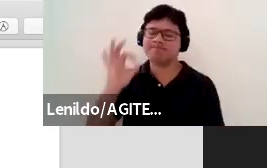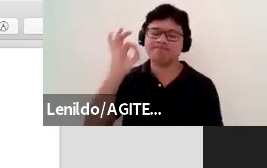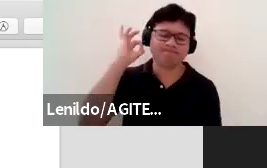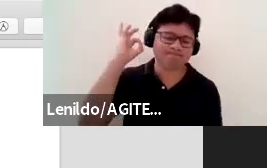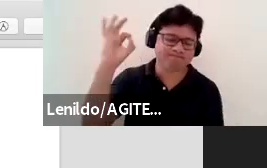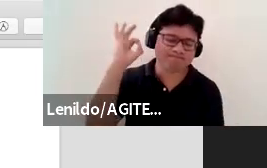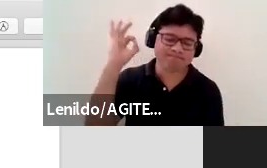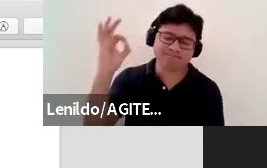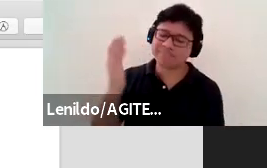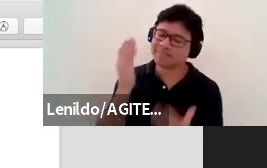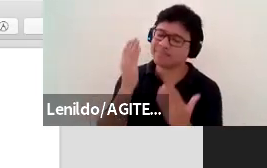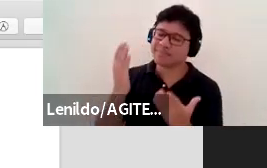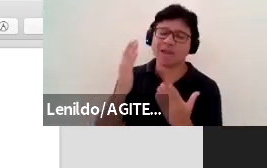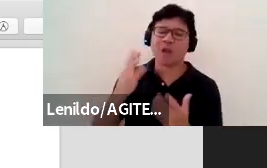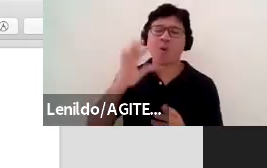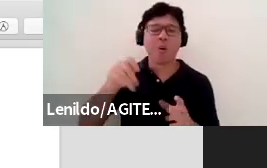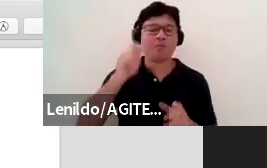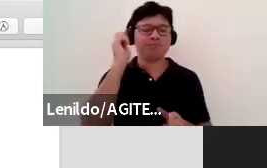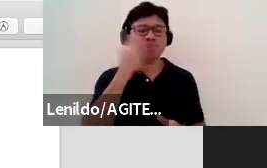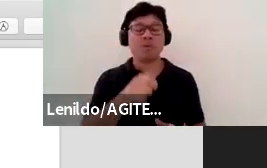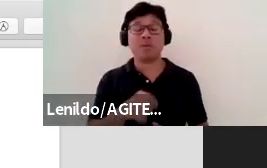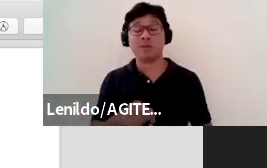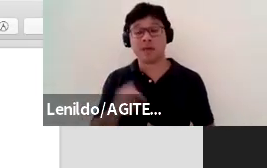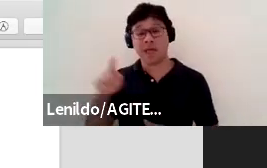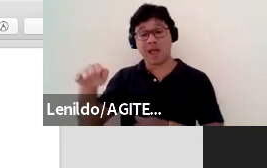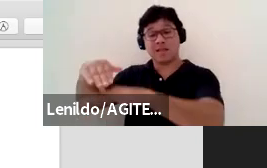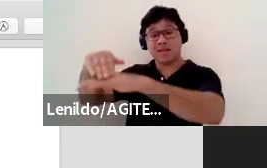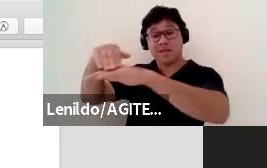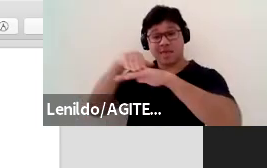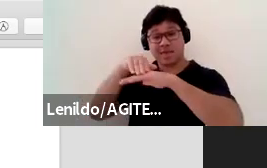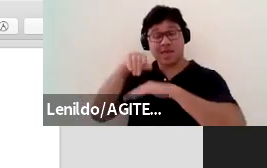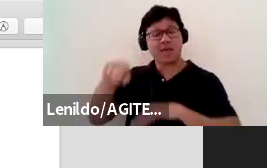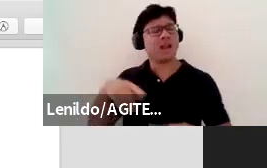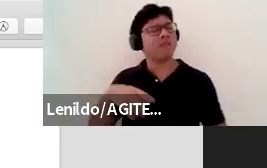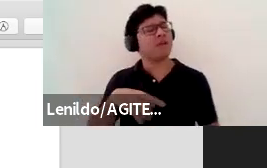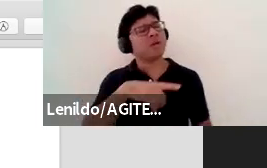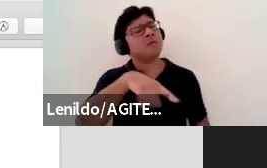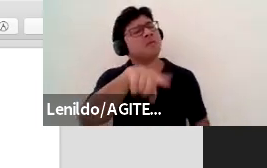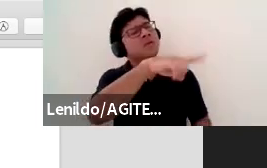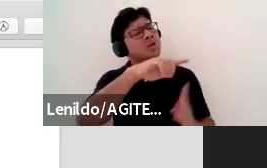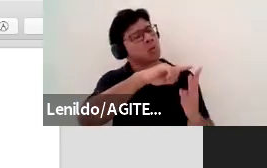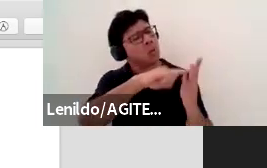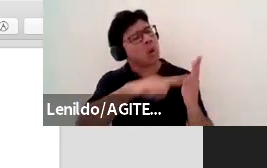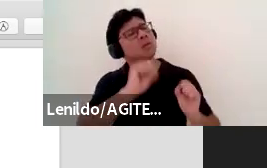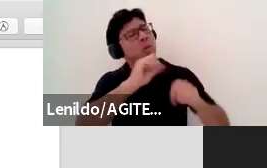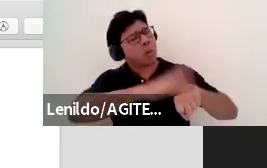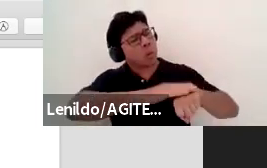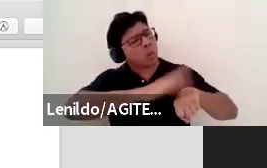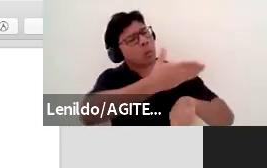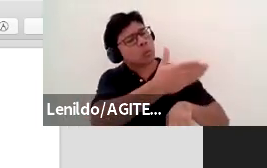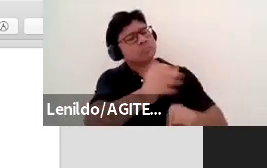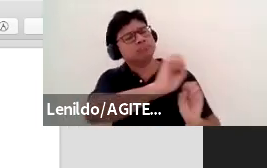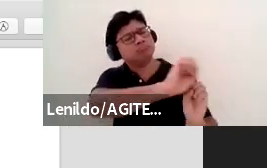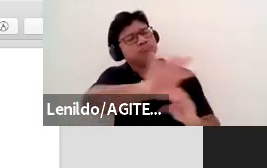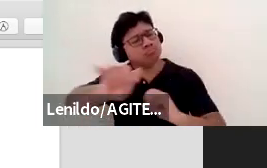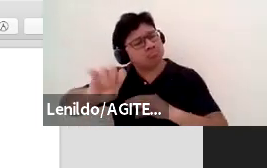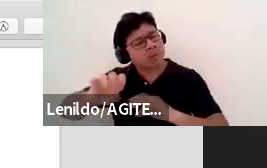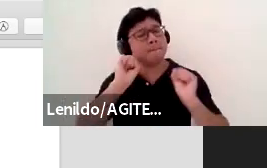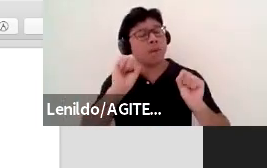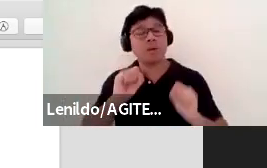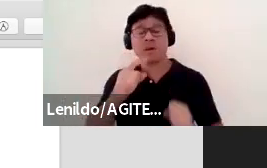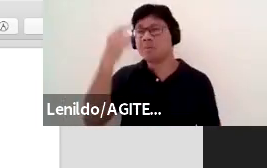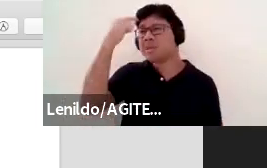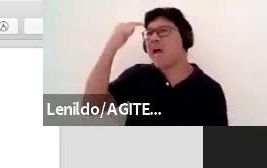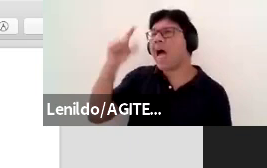uma fada madrinha, falou, bom, por que vocês não vão dar os cursos, né? E a gente estava o tempo inteiro pensando quem a gente